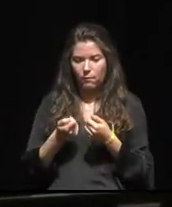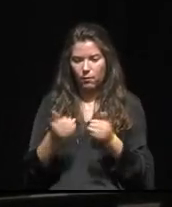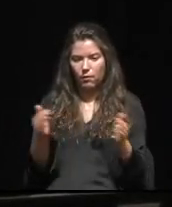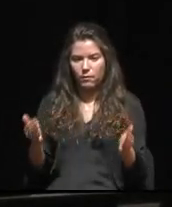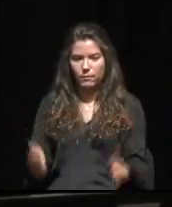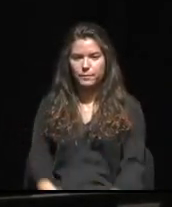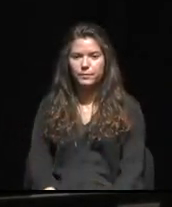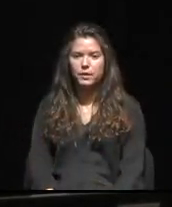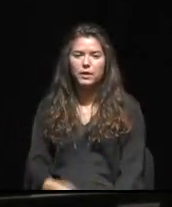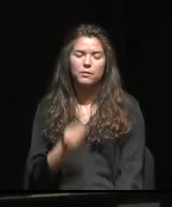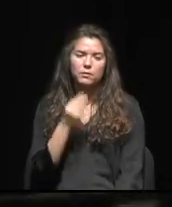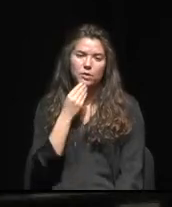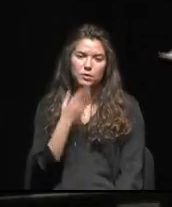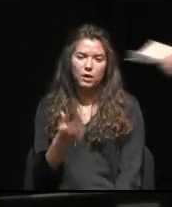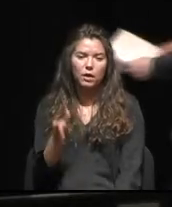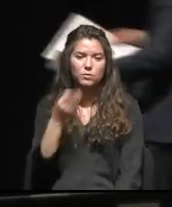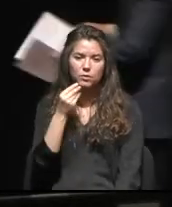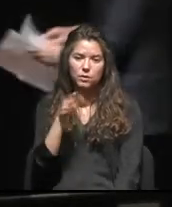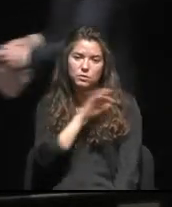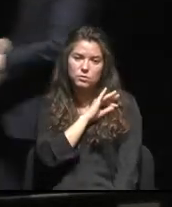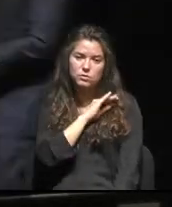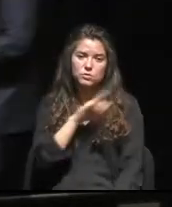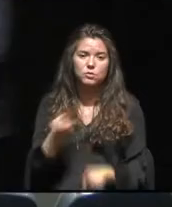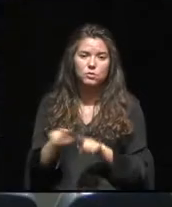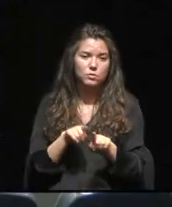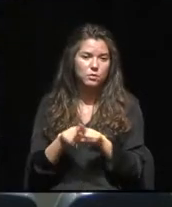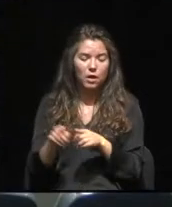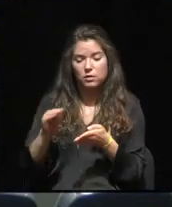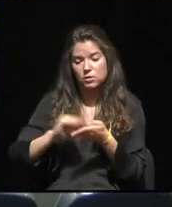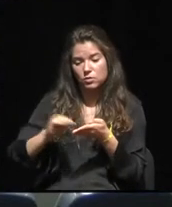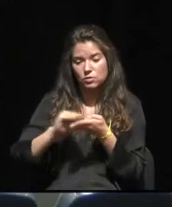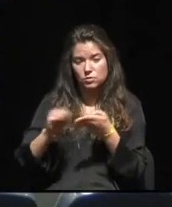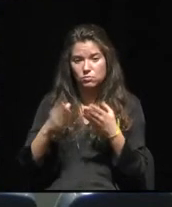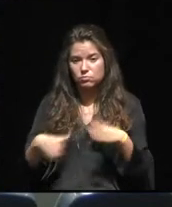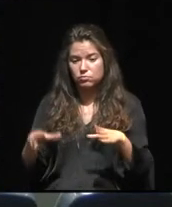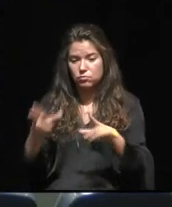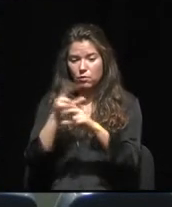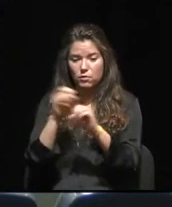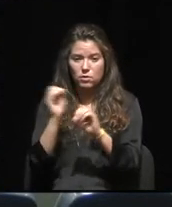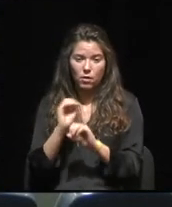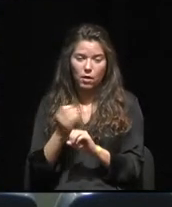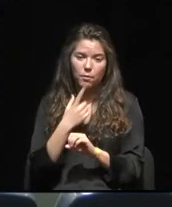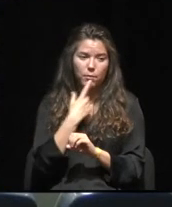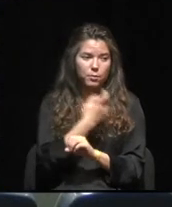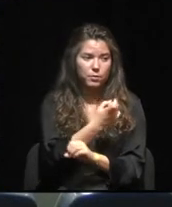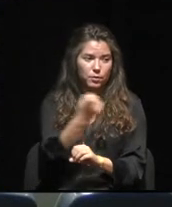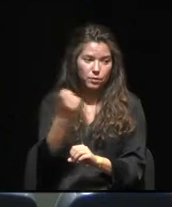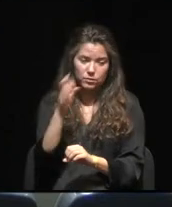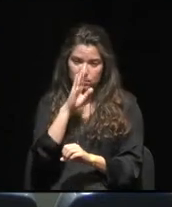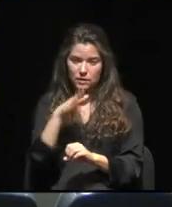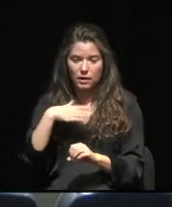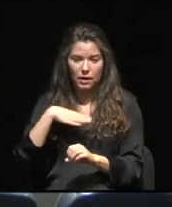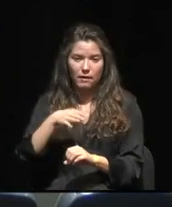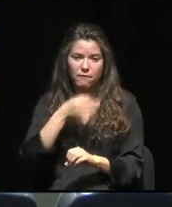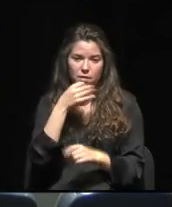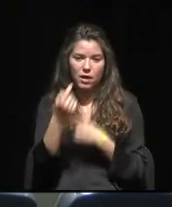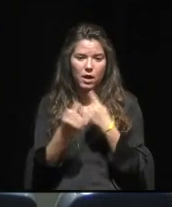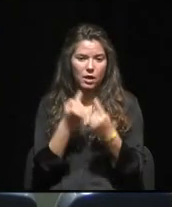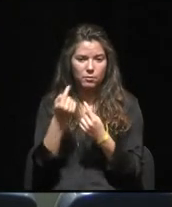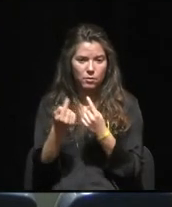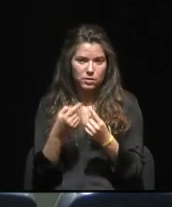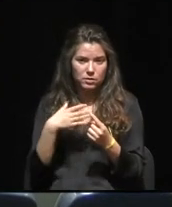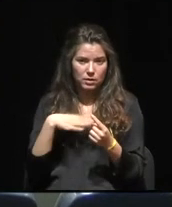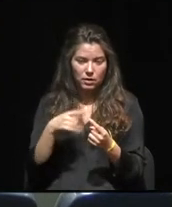obrigado obrigada senhor Deputado não temos mais inscritos pergunto aos proponentes se vem encerrar se algum dos proponentes